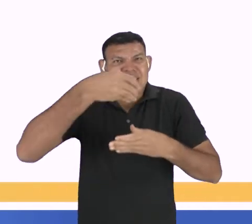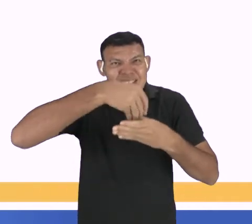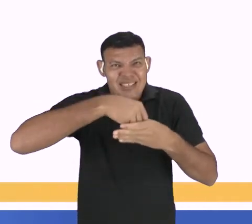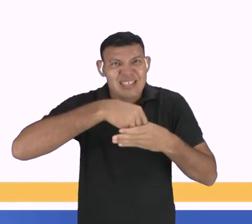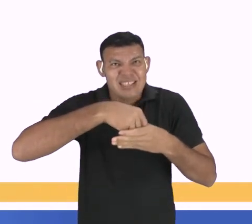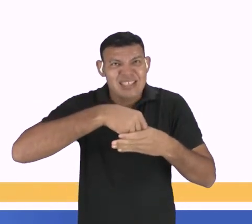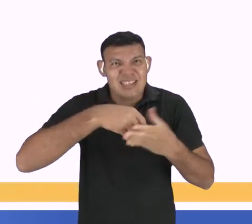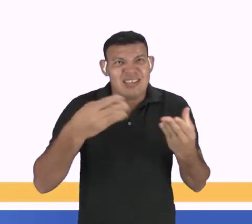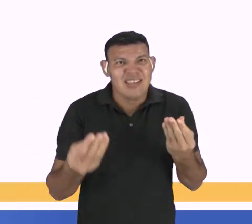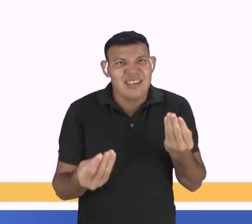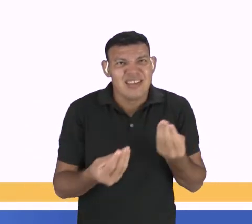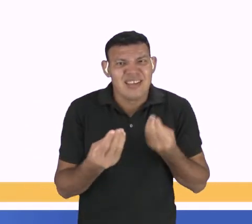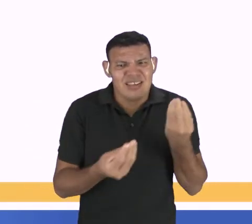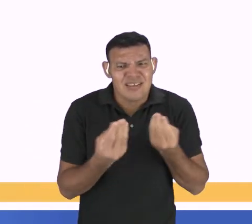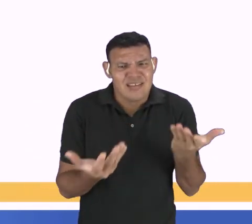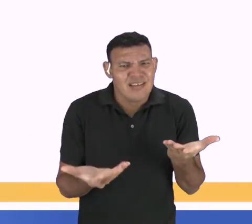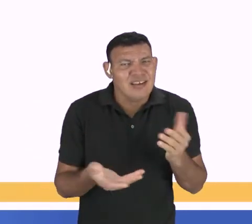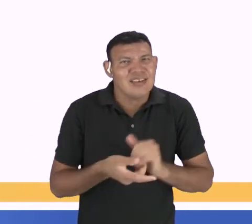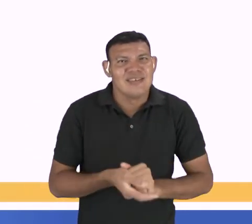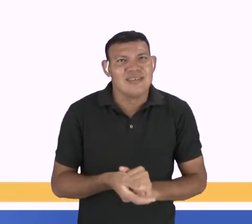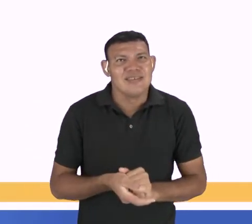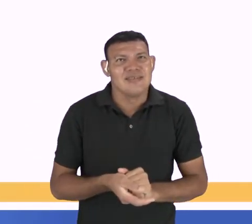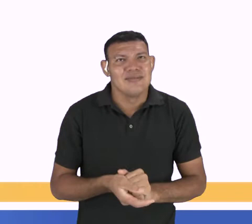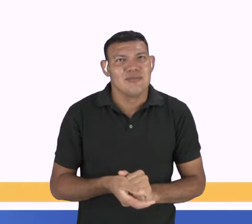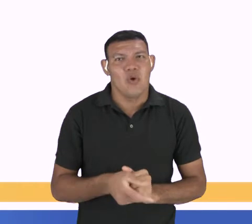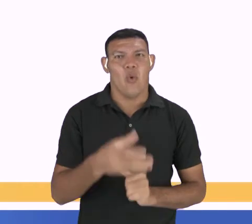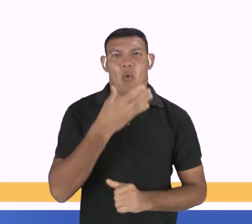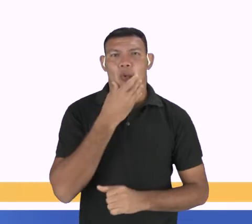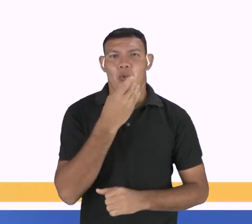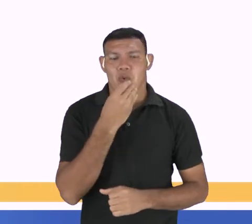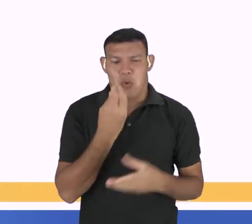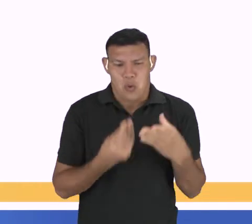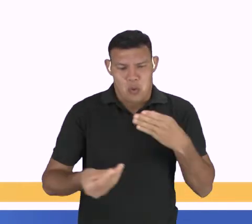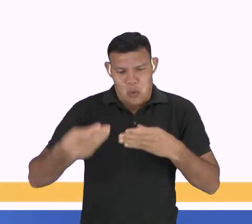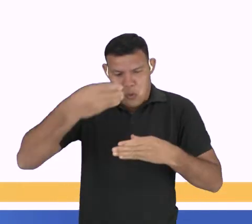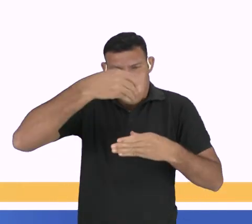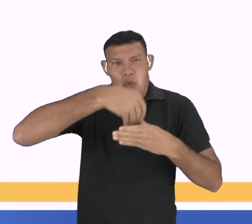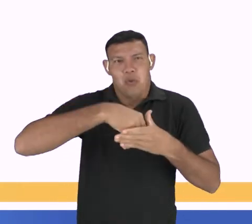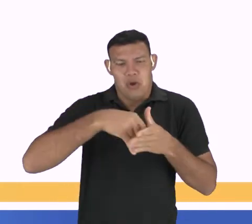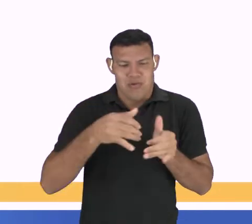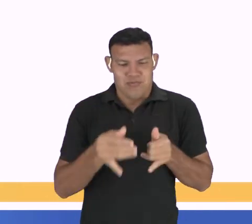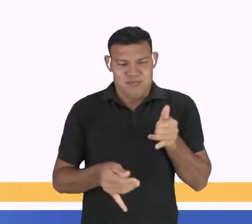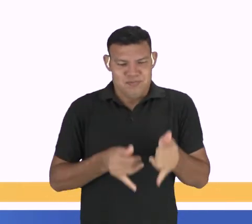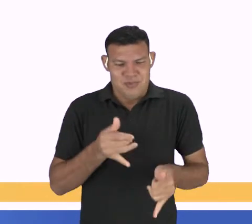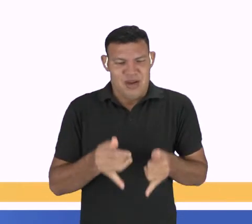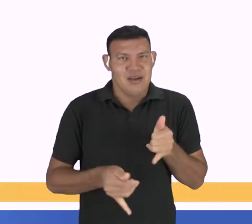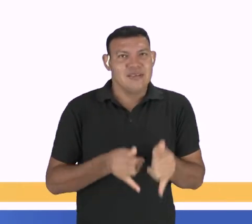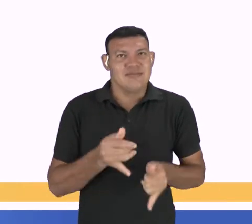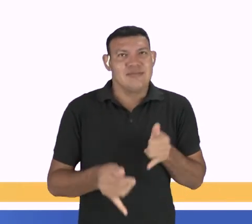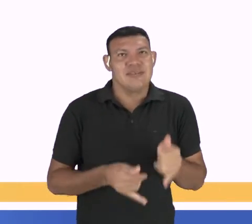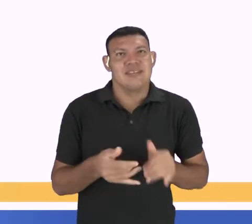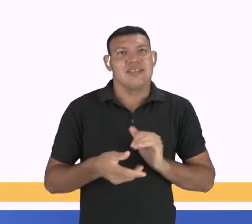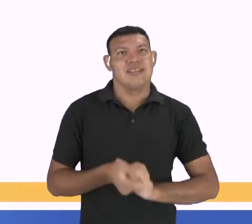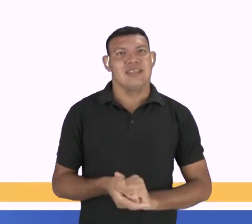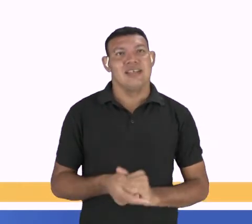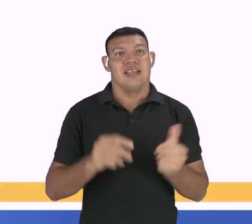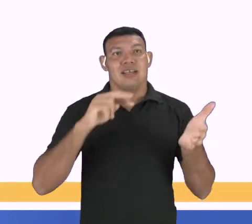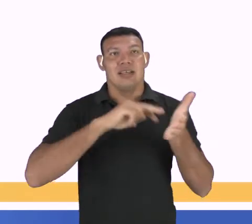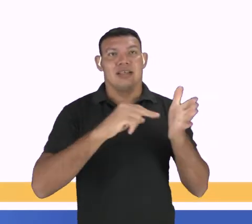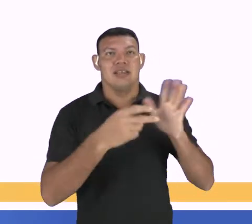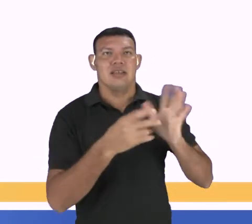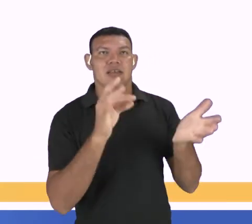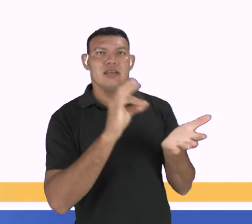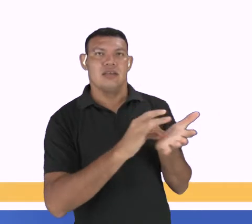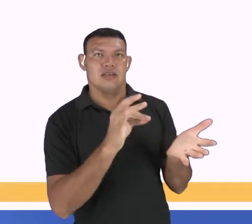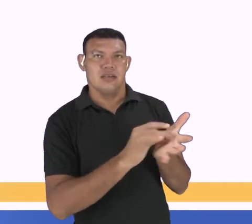literal, né? Que ele entrou dentro do sapato dela e aí disse, understand now. Por quê? Porque o significado real